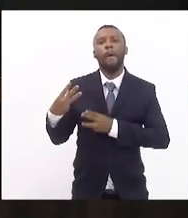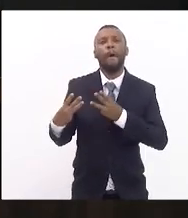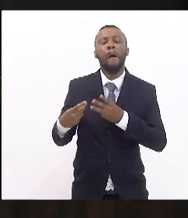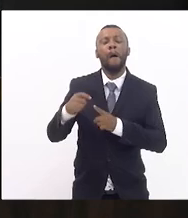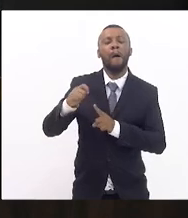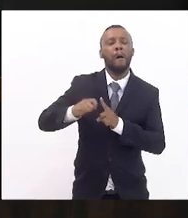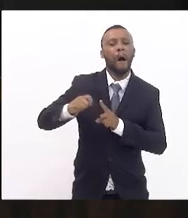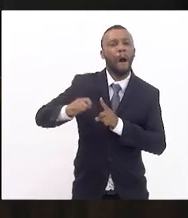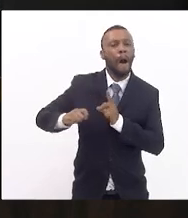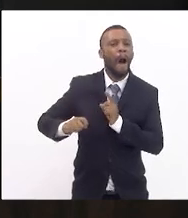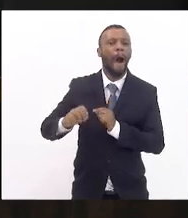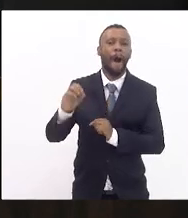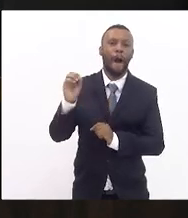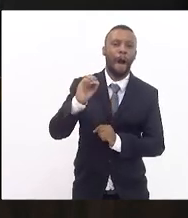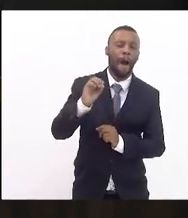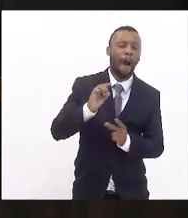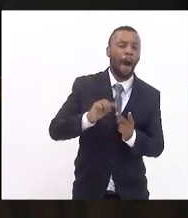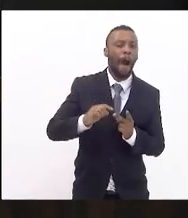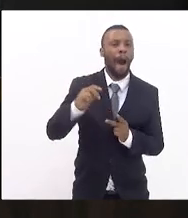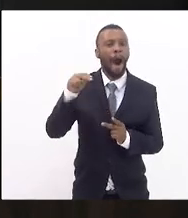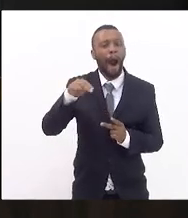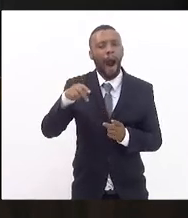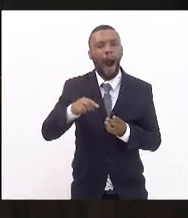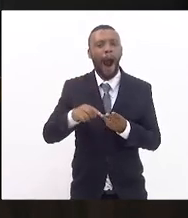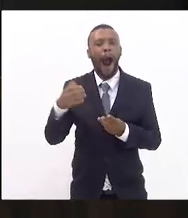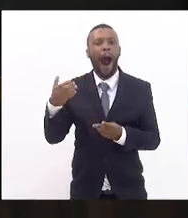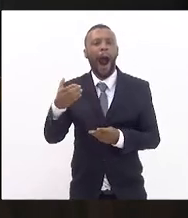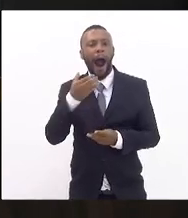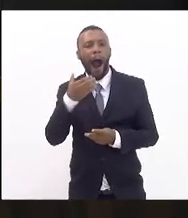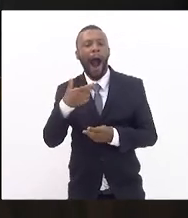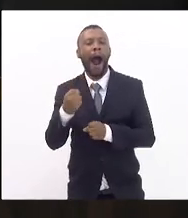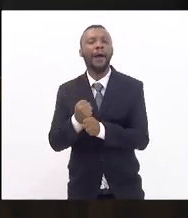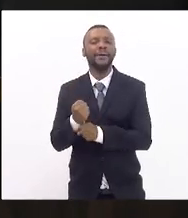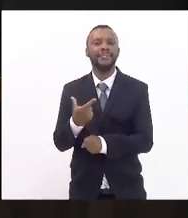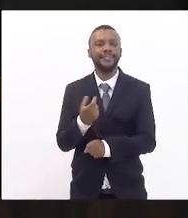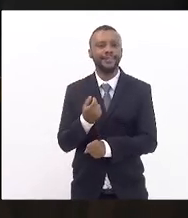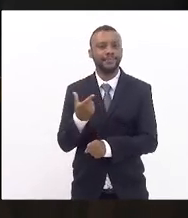dezembro de 20. Agora veio a